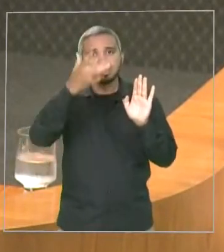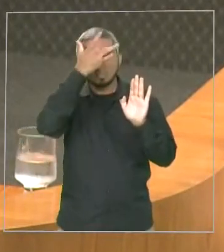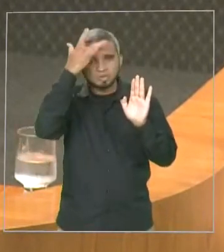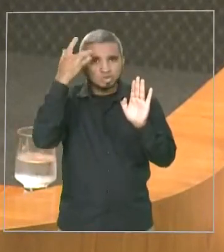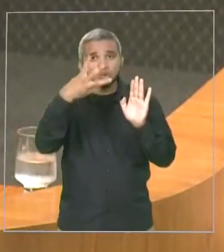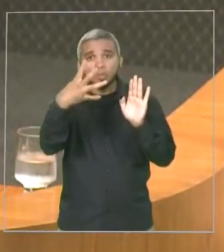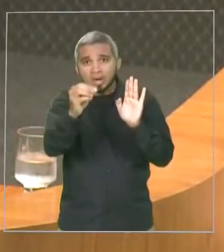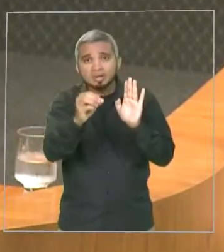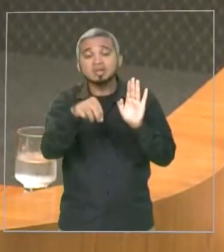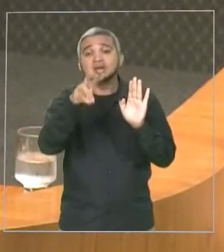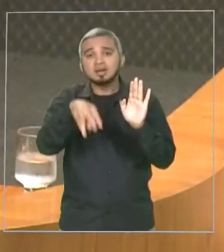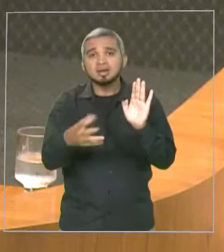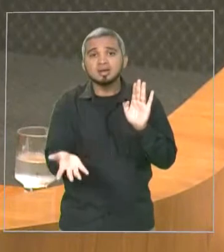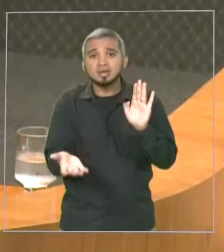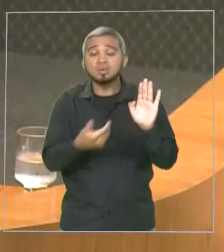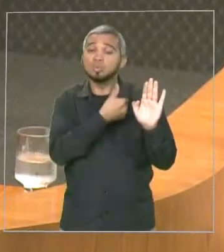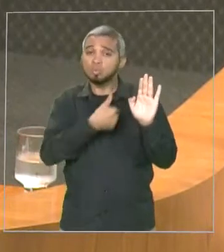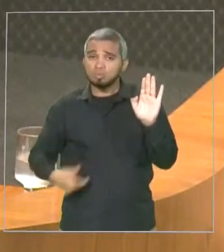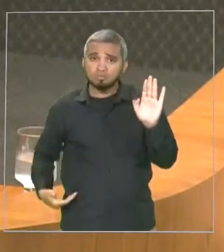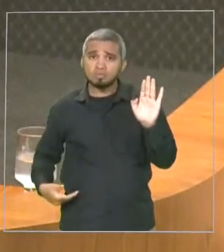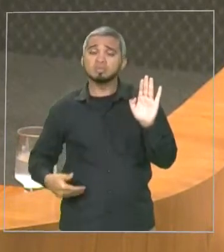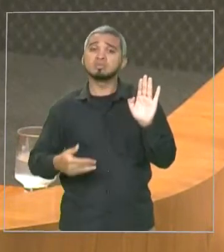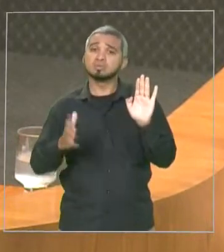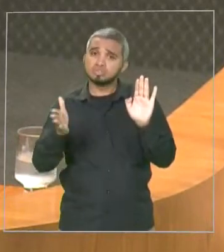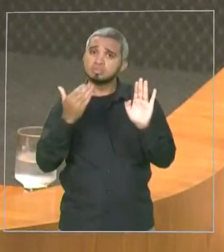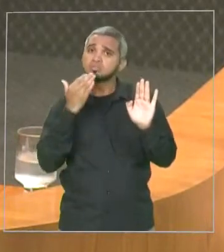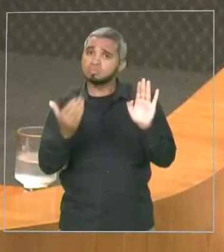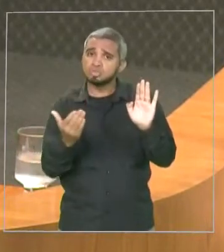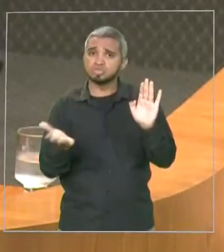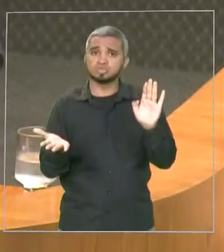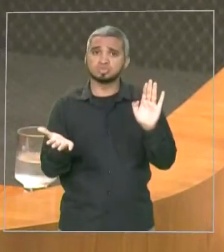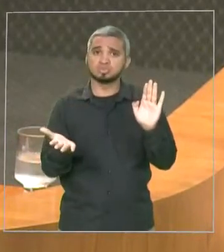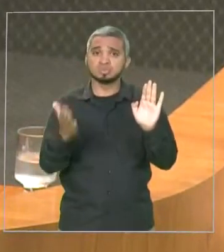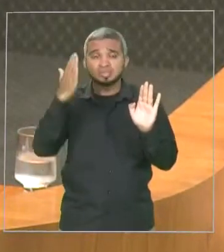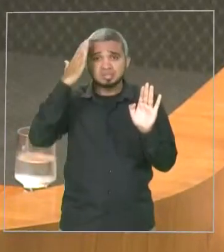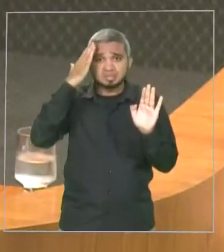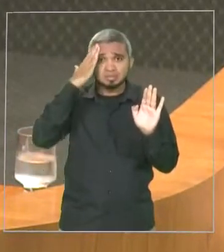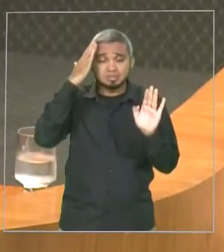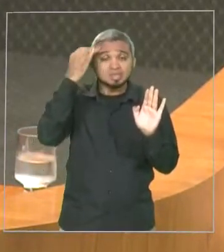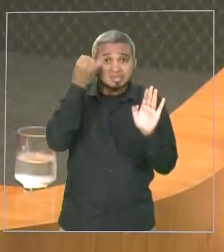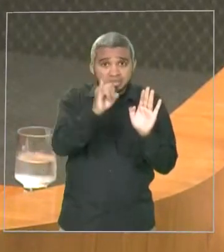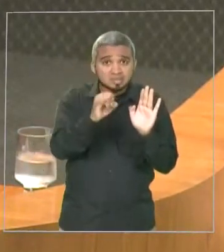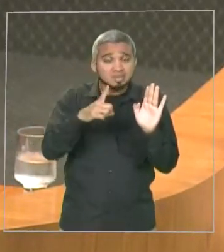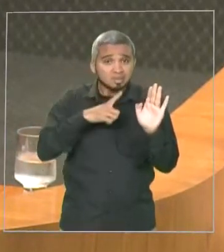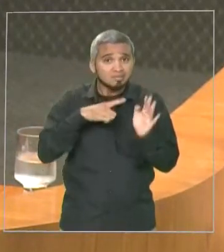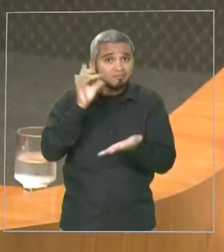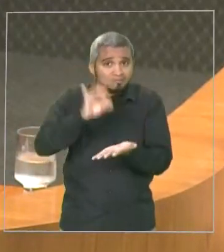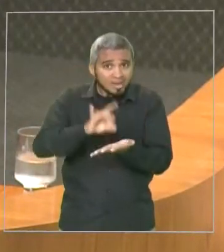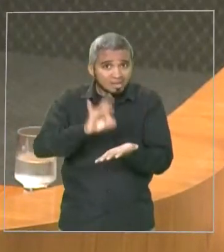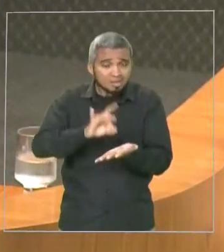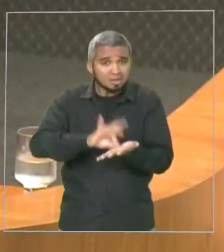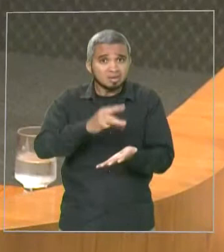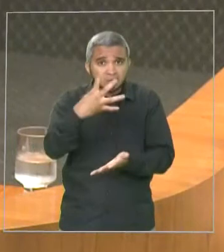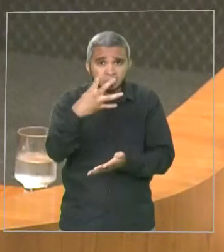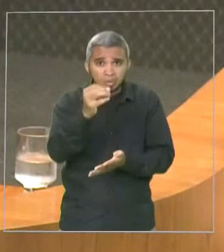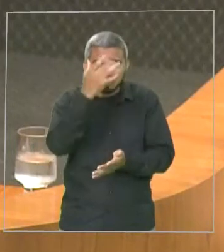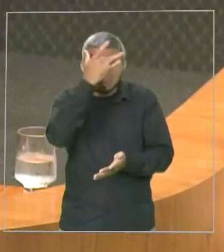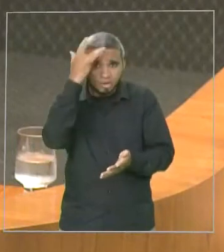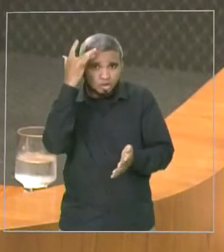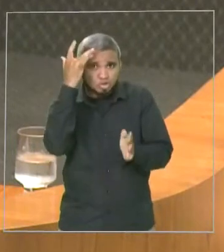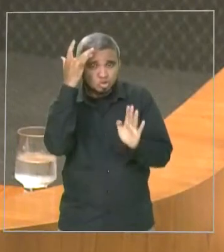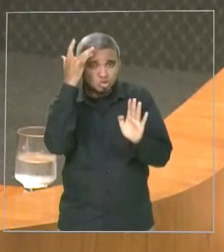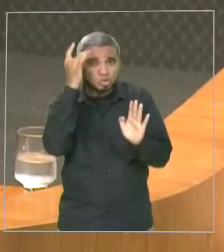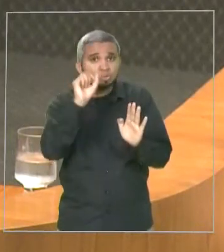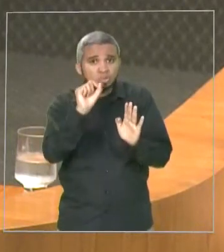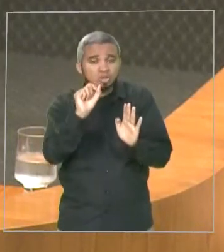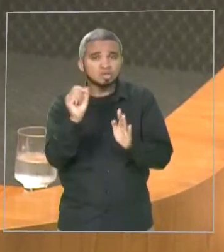que se realmente verifique, deputado Rafael, se existe algum desses servidores que não